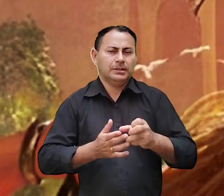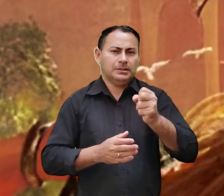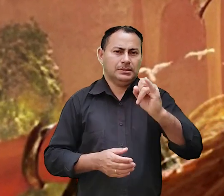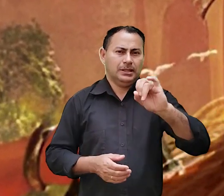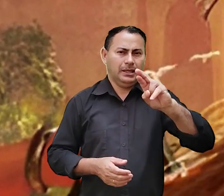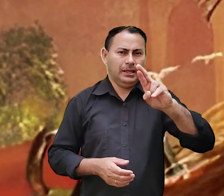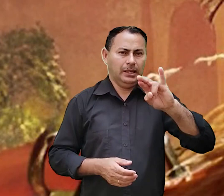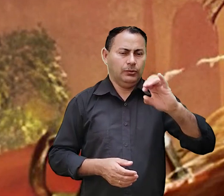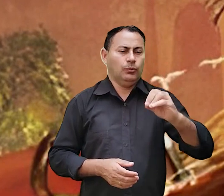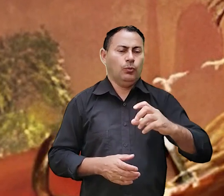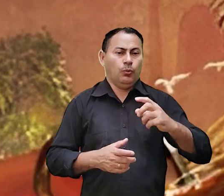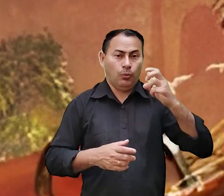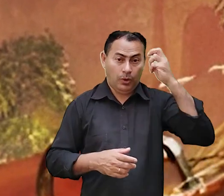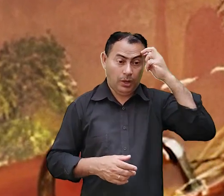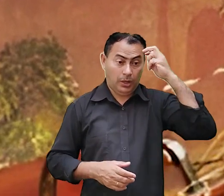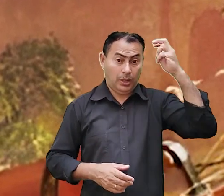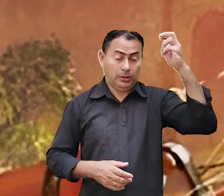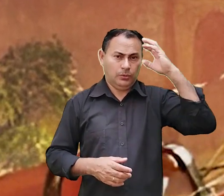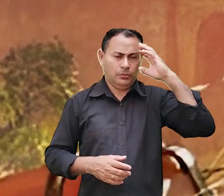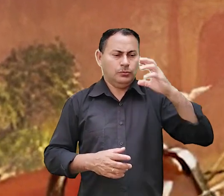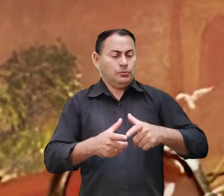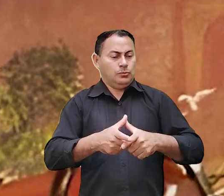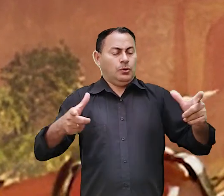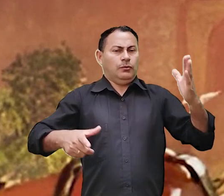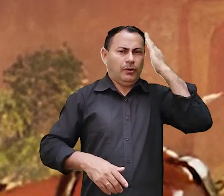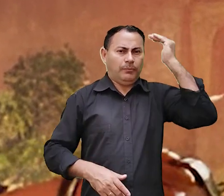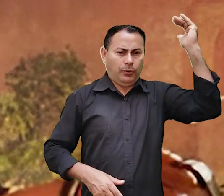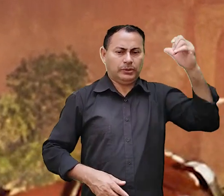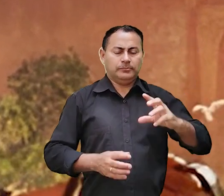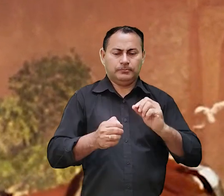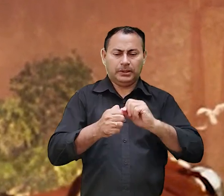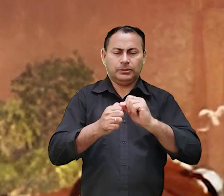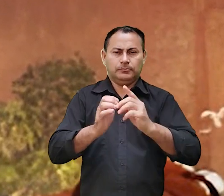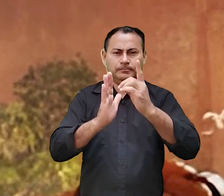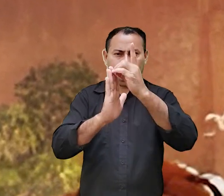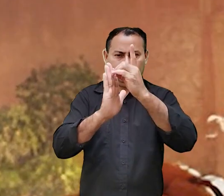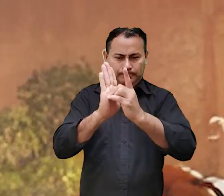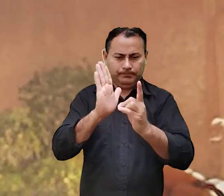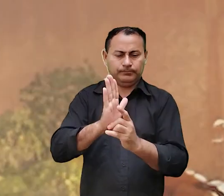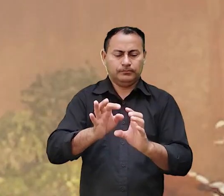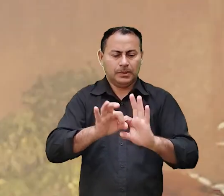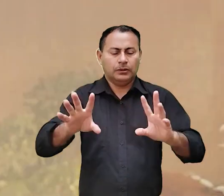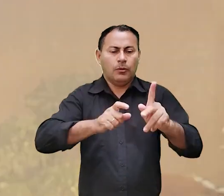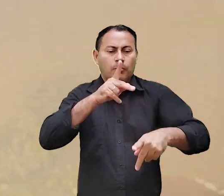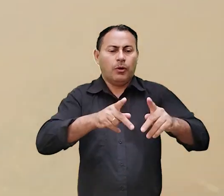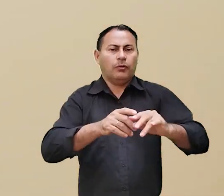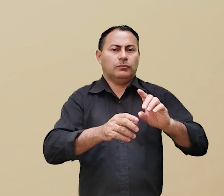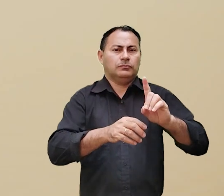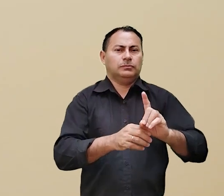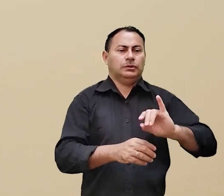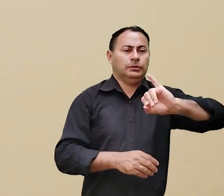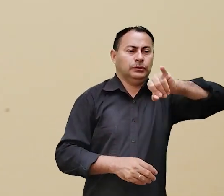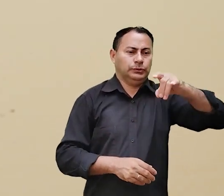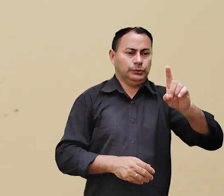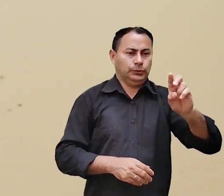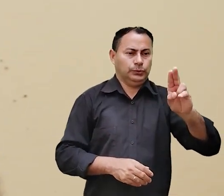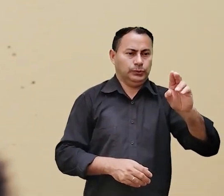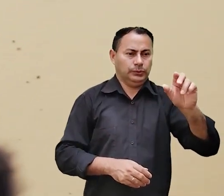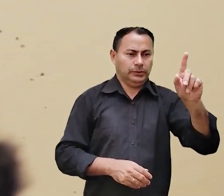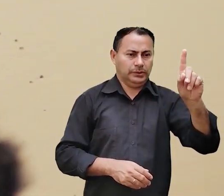de Ciro o grande profetizou ainda que ele liberaria um decreto permitindo ao povo de Judá sair da